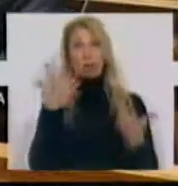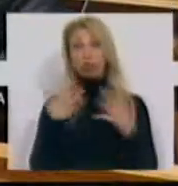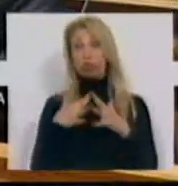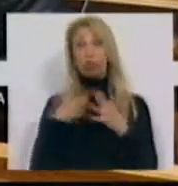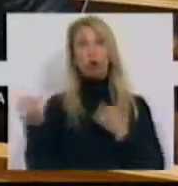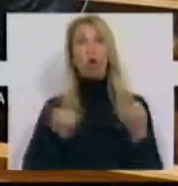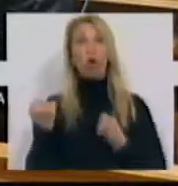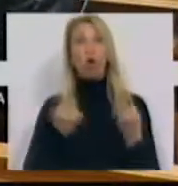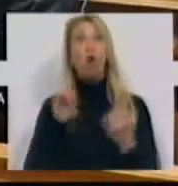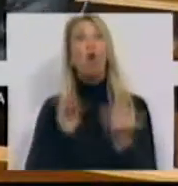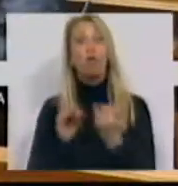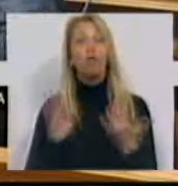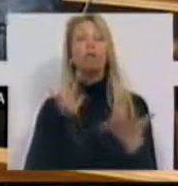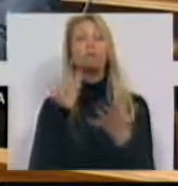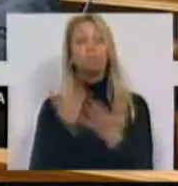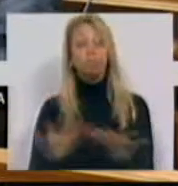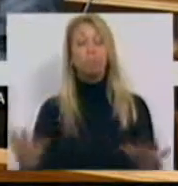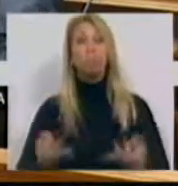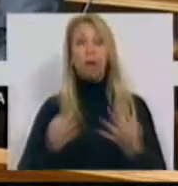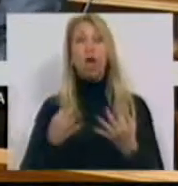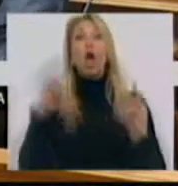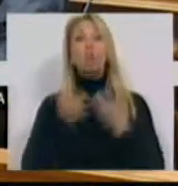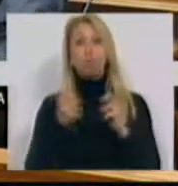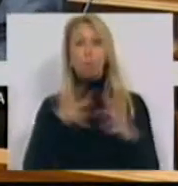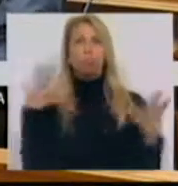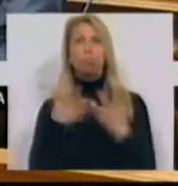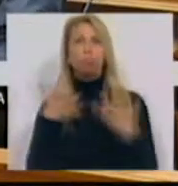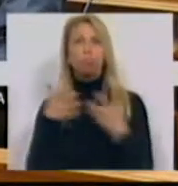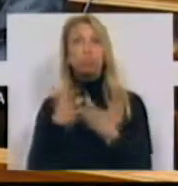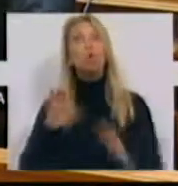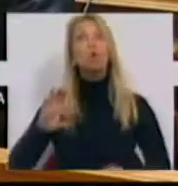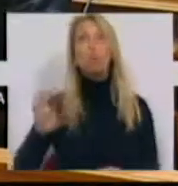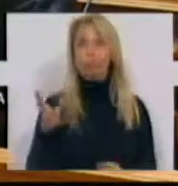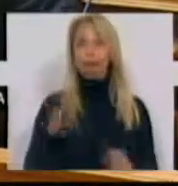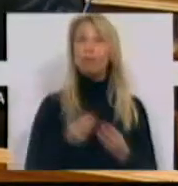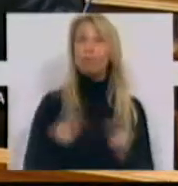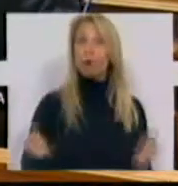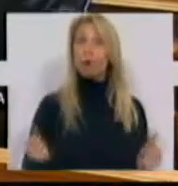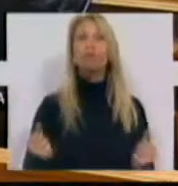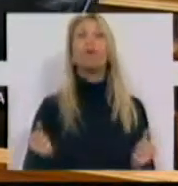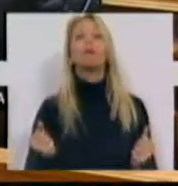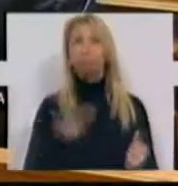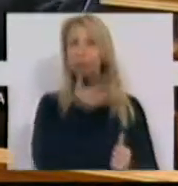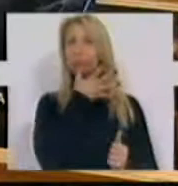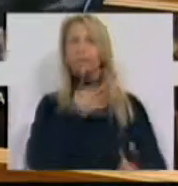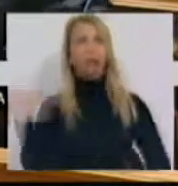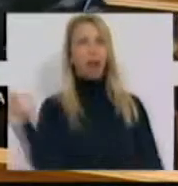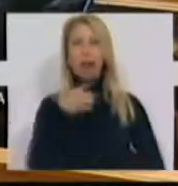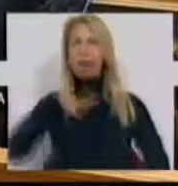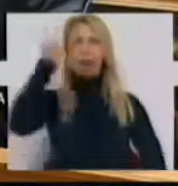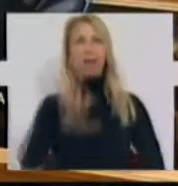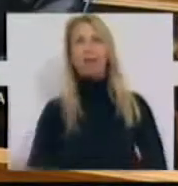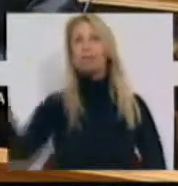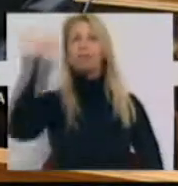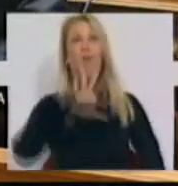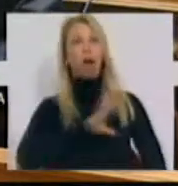rodoviária e por esta via reduzir os problemas da sinistralidade do nosso país são realmente um desígnio nacional que